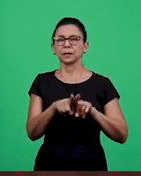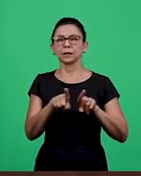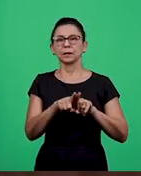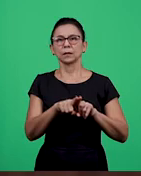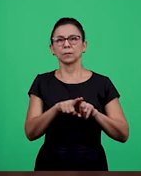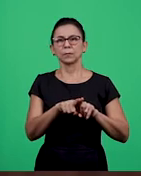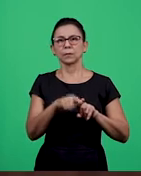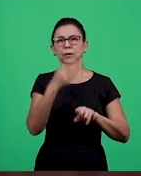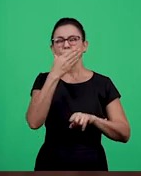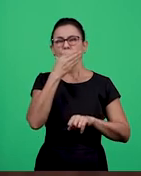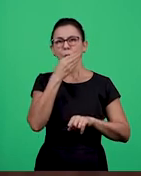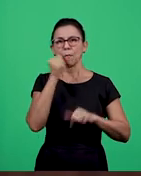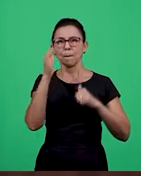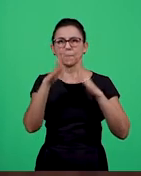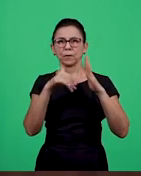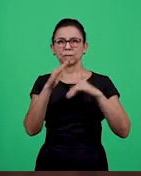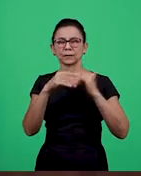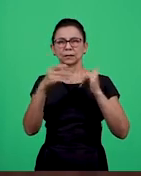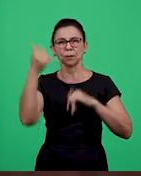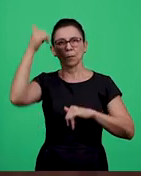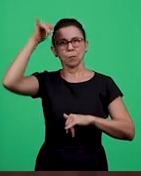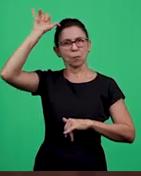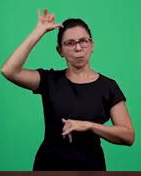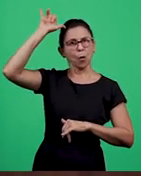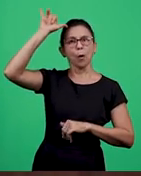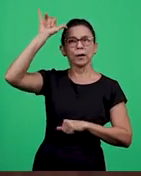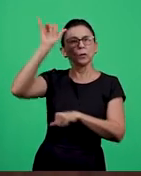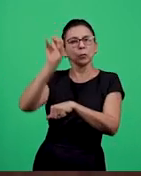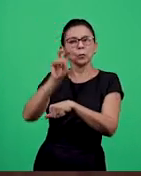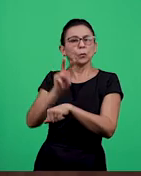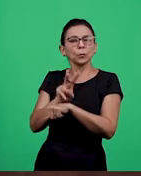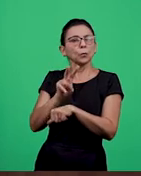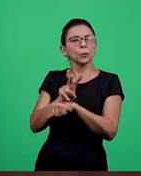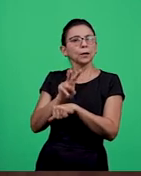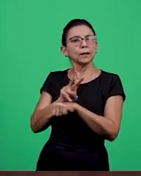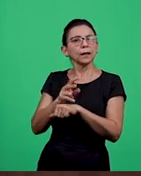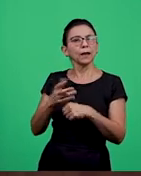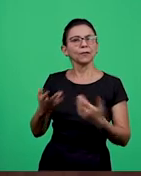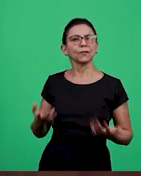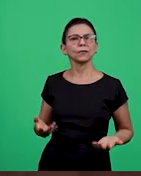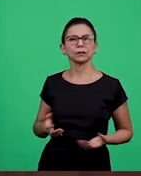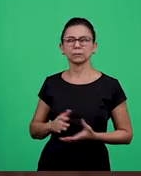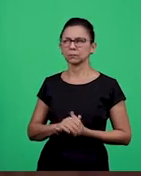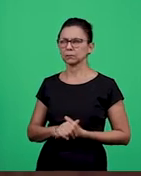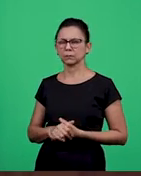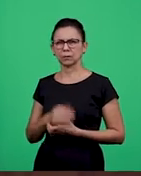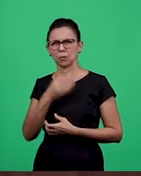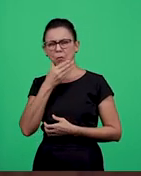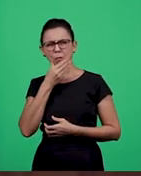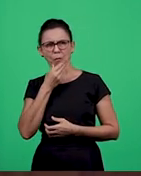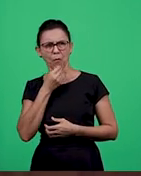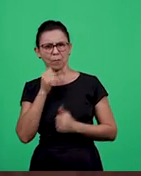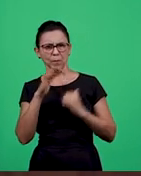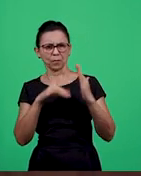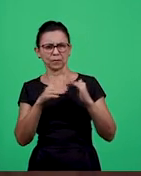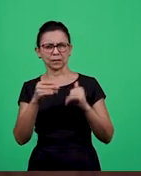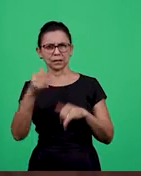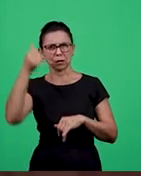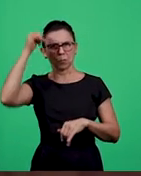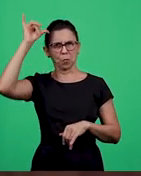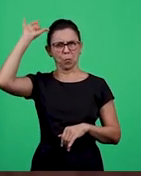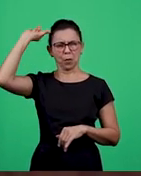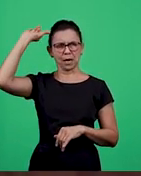disso? Havia um boiadeiro? E fica aí a pergunta para vocês. Que livro esse boiadeiro